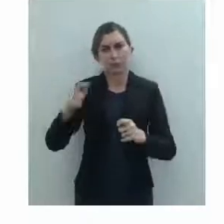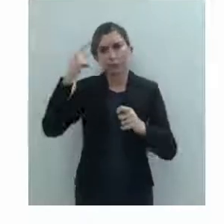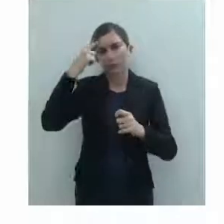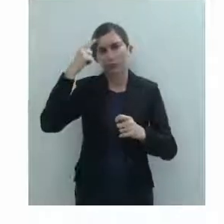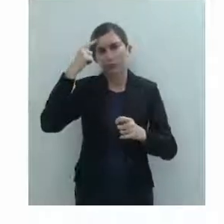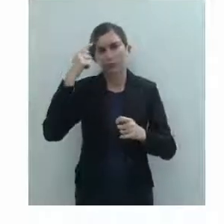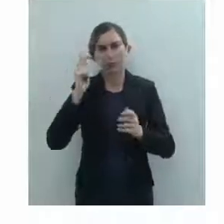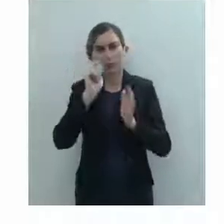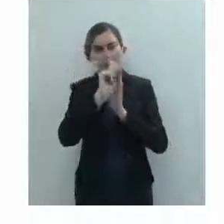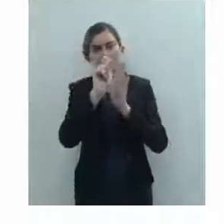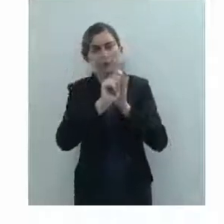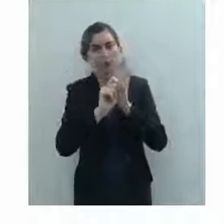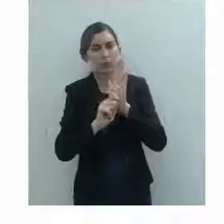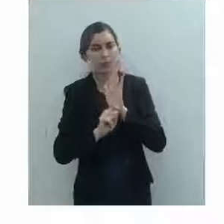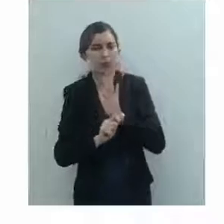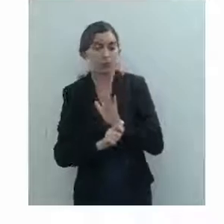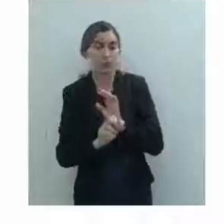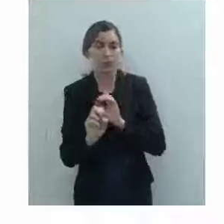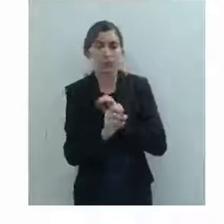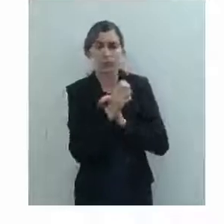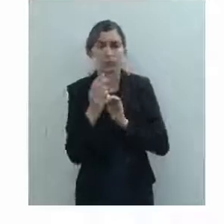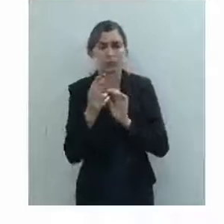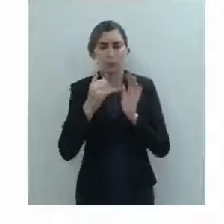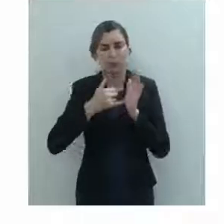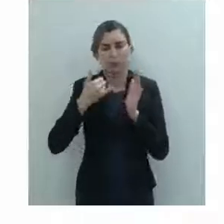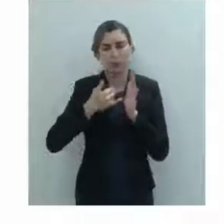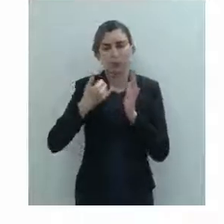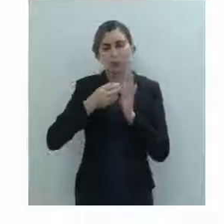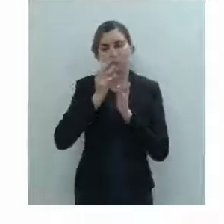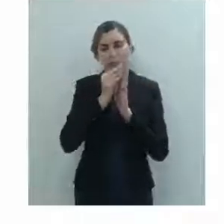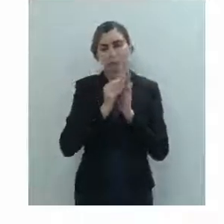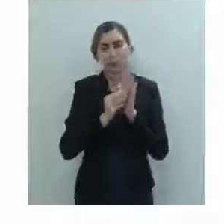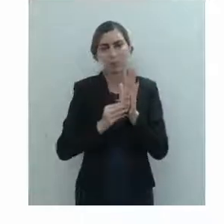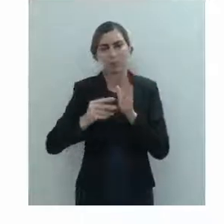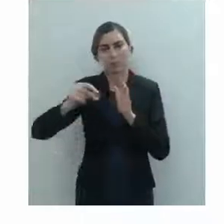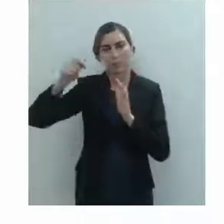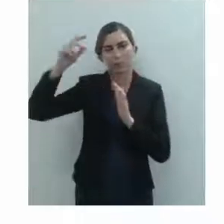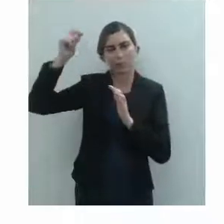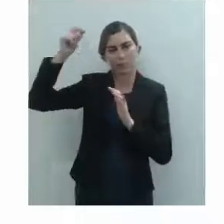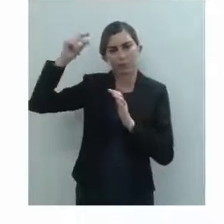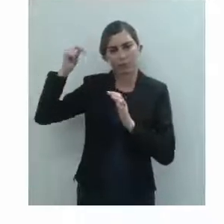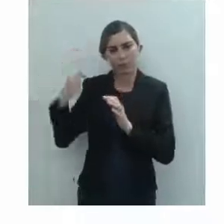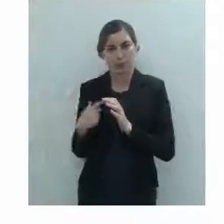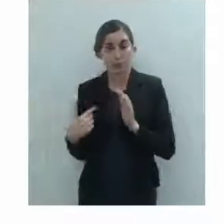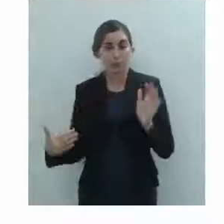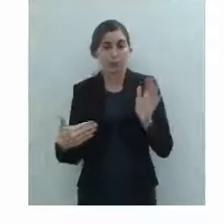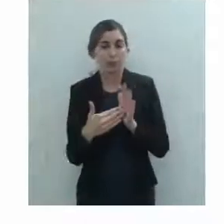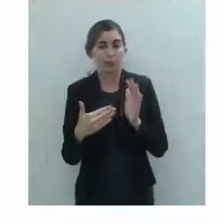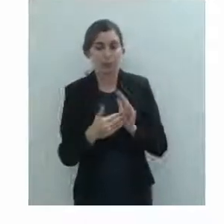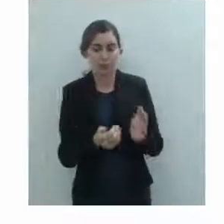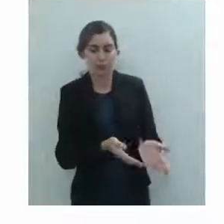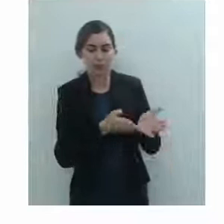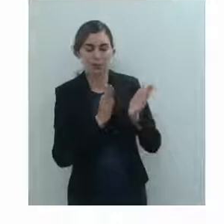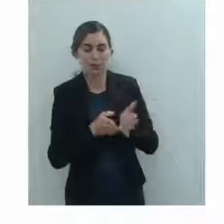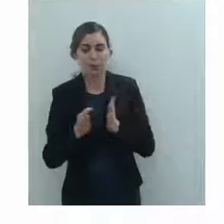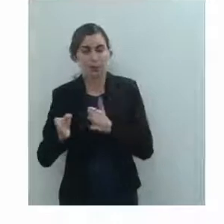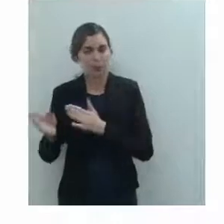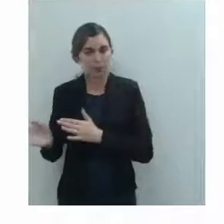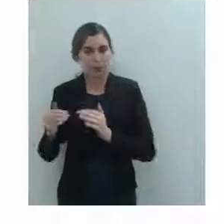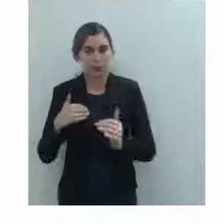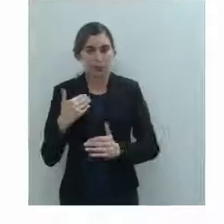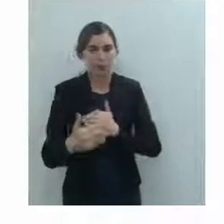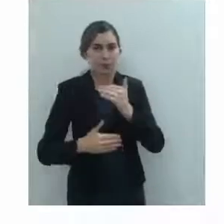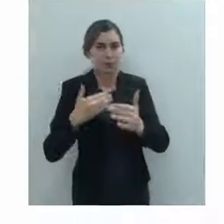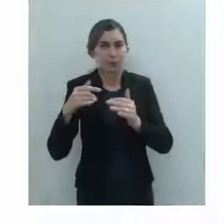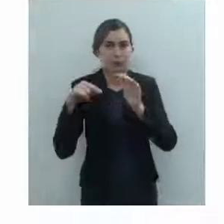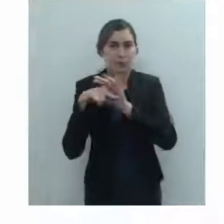e escrever ou seja registrar os eventos do passado é a última etapa do processo